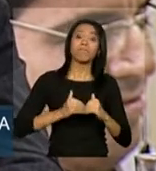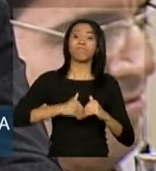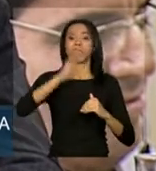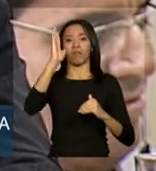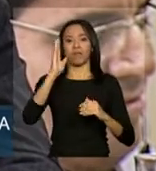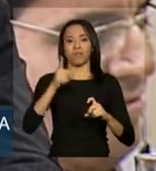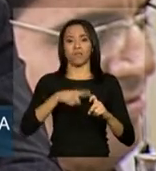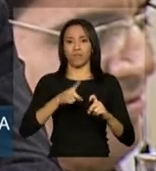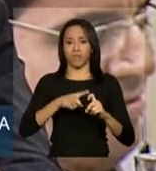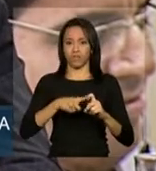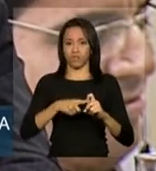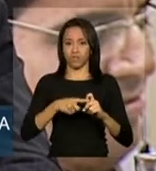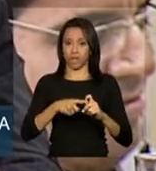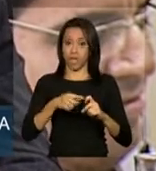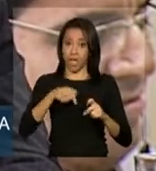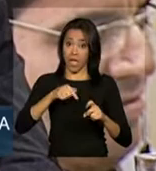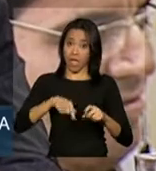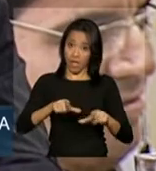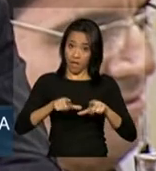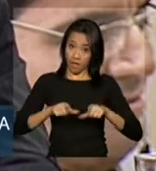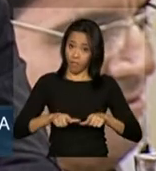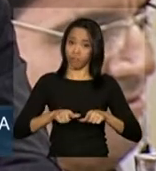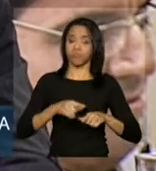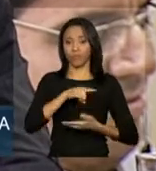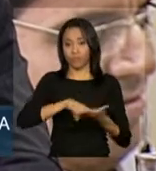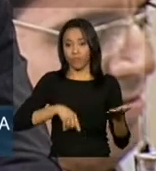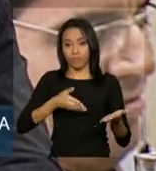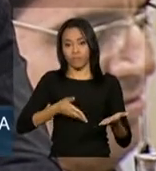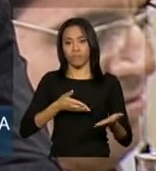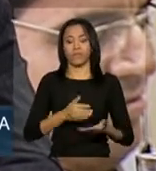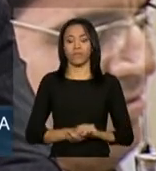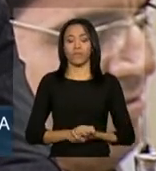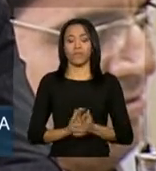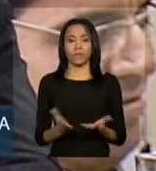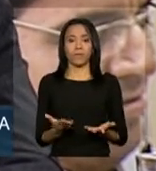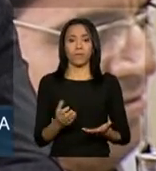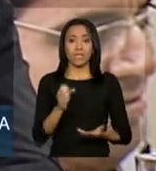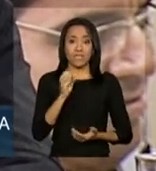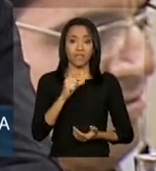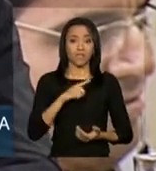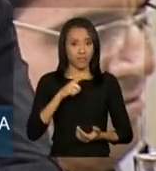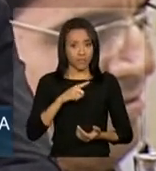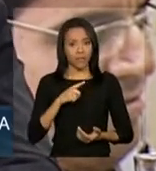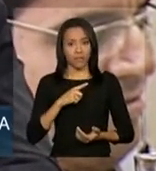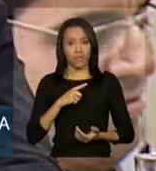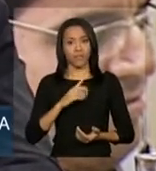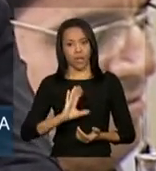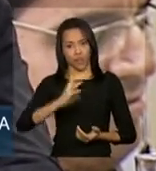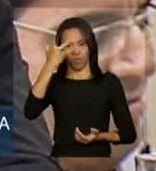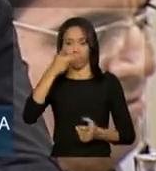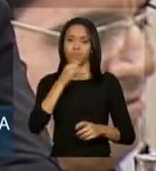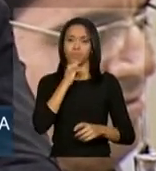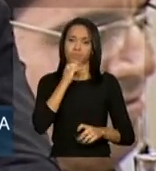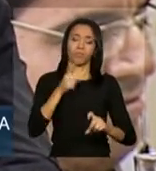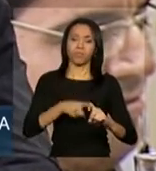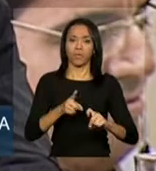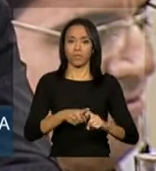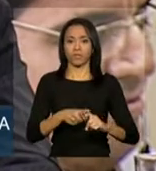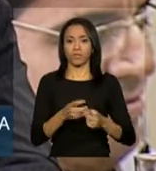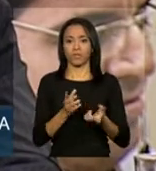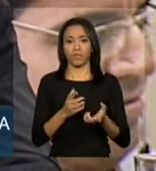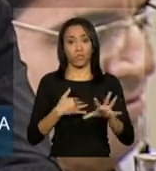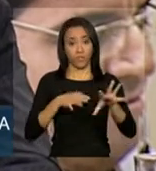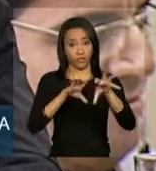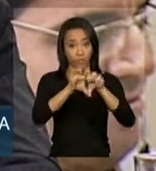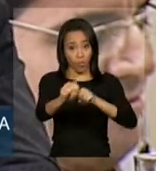habitantes do que o Brasil é o registro é o registro a atuação deles né então você tem situações de um de um profissional por exemplo que se